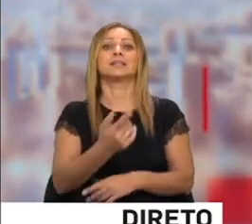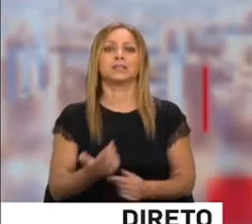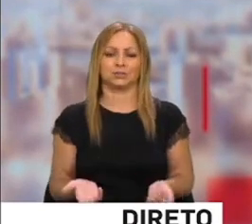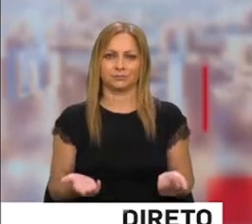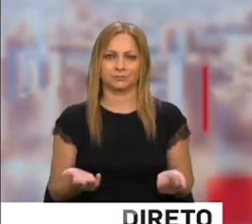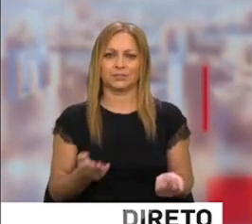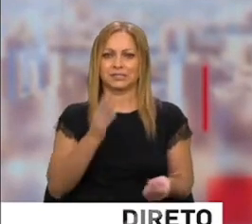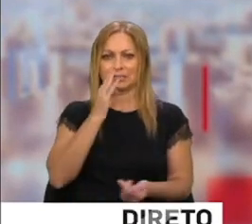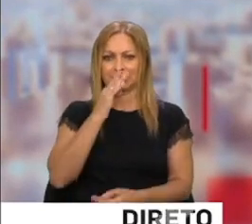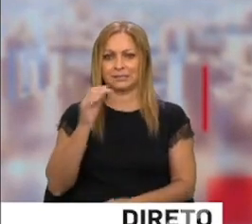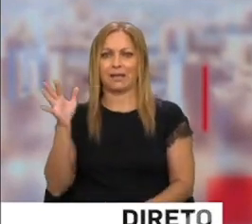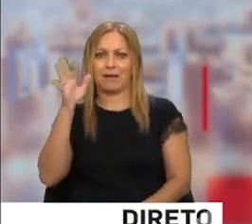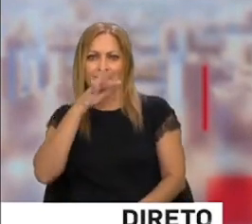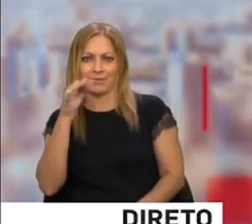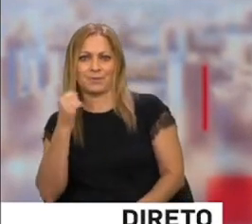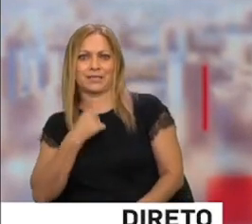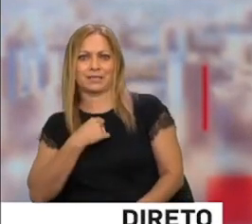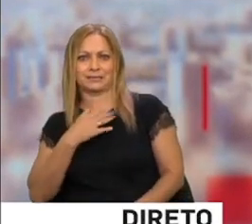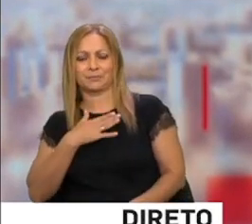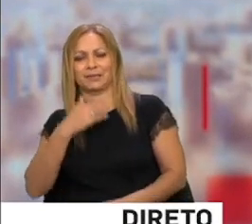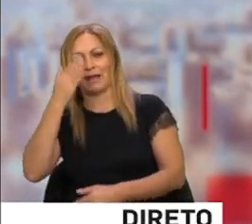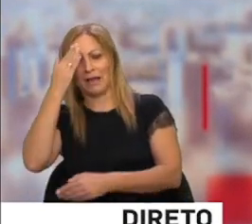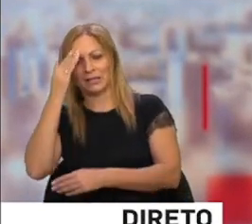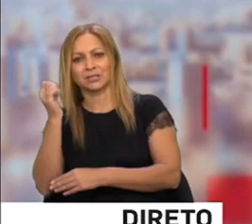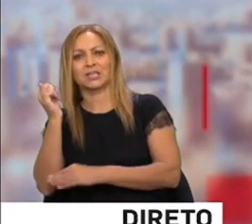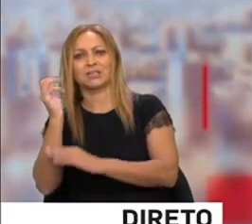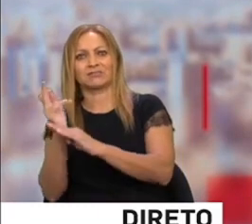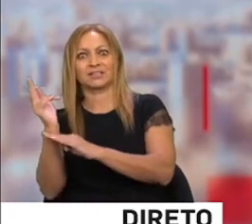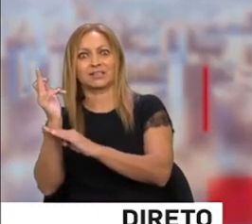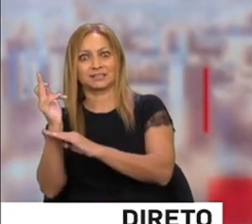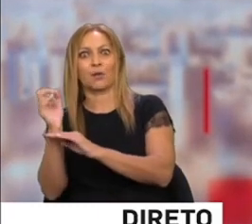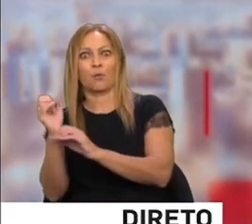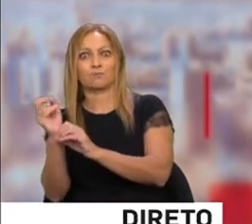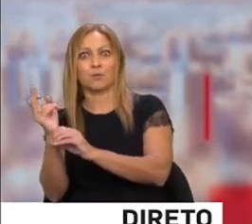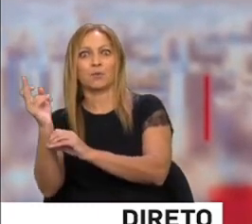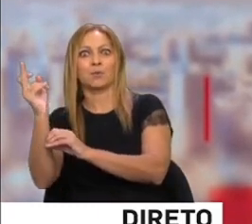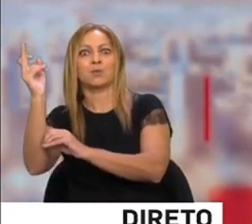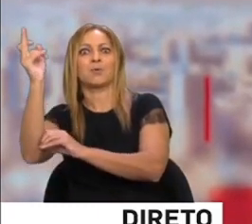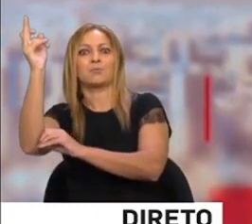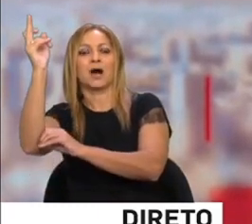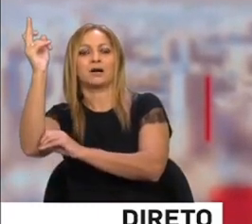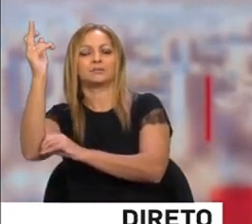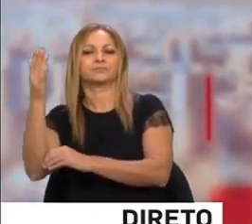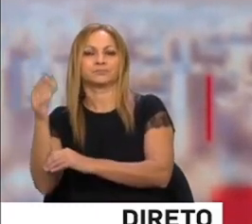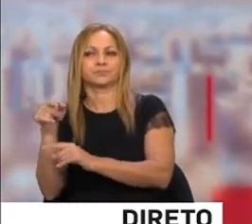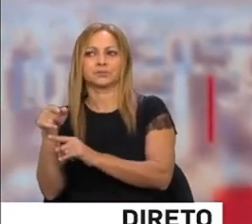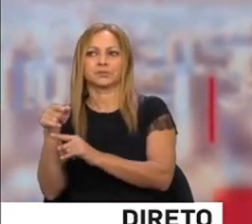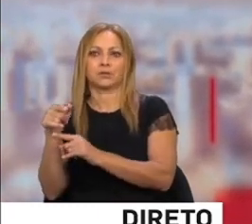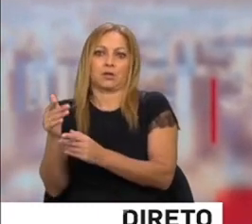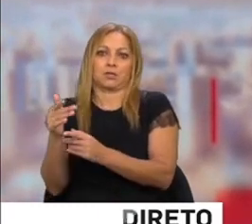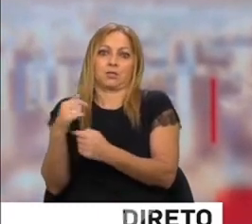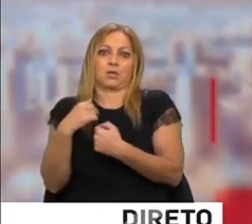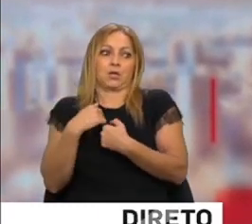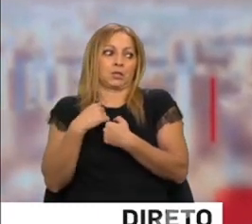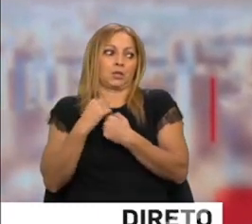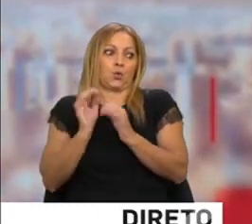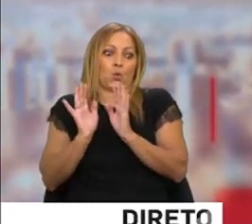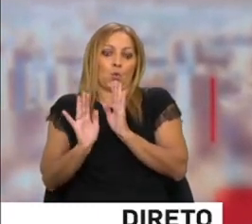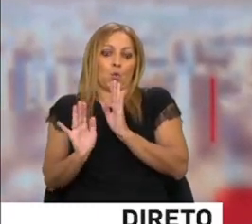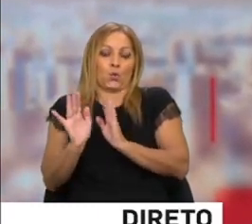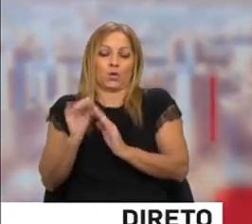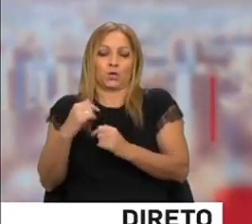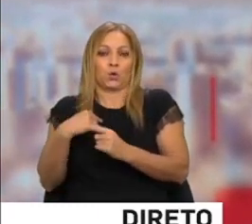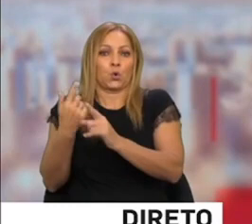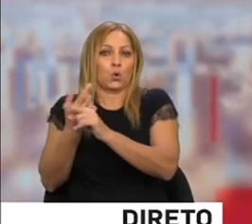empresas e familiares acharem que a inflação vai continuar elevada se não acharem que a população vai baixar podem passar